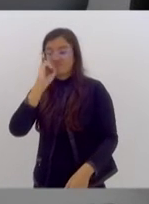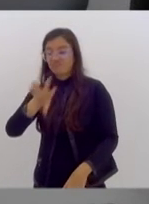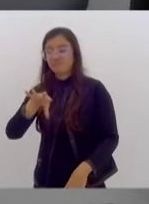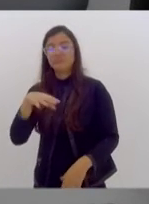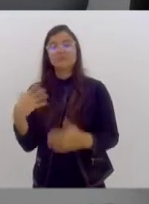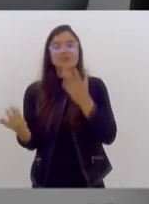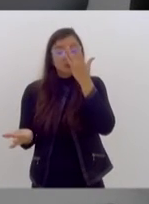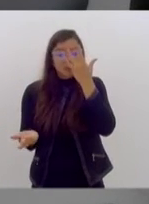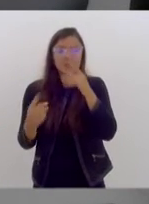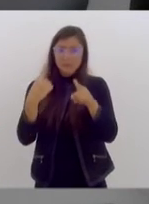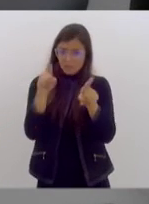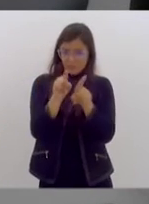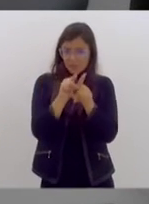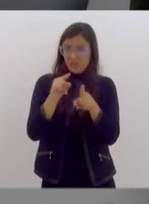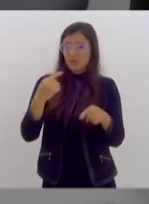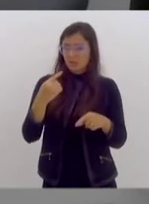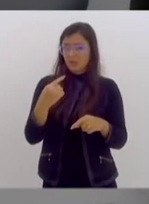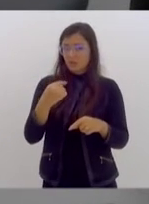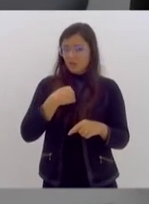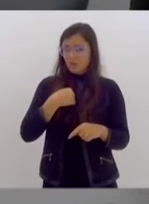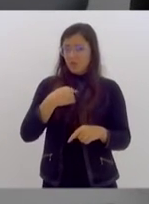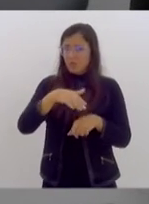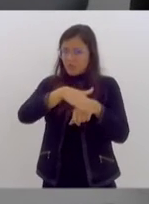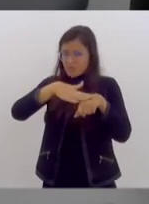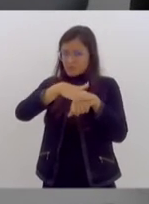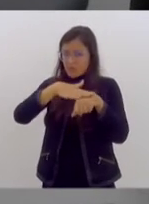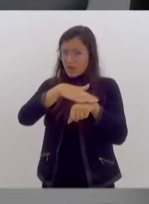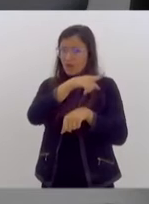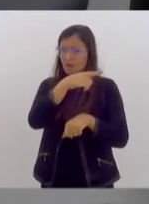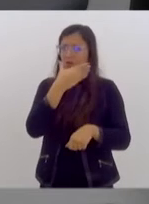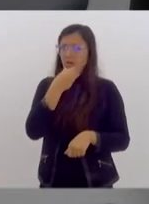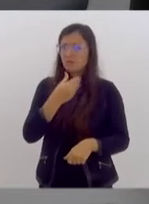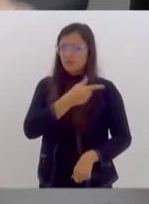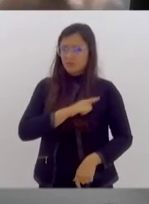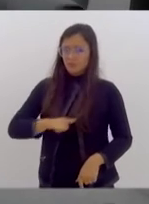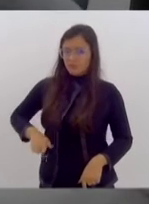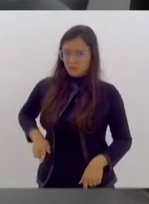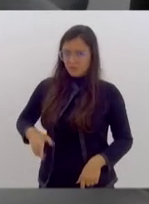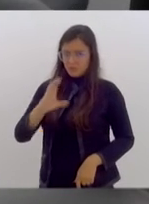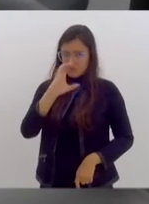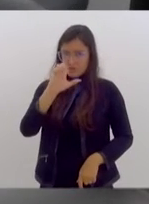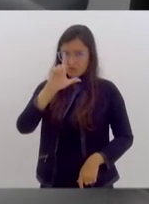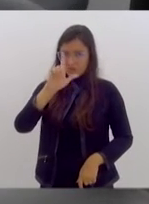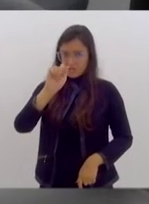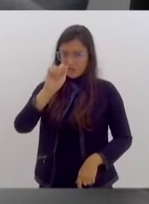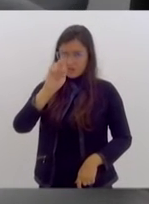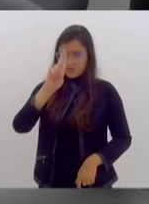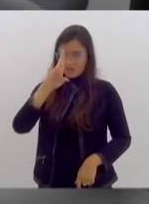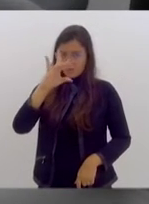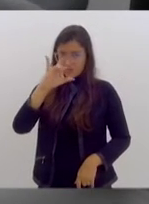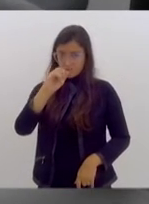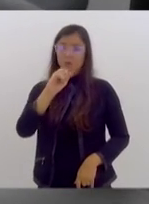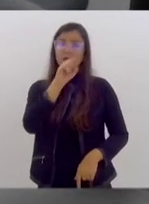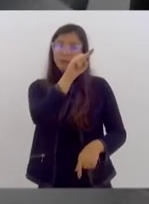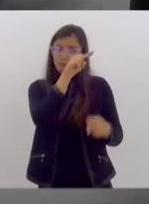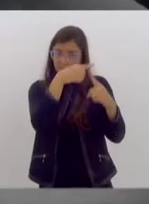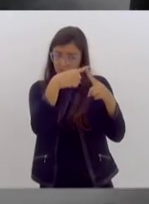Cláudio Castro ele vinha já se queixando da forma que tava sendo conduzida